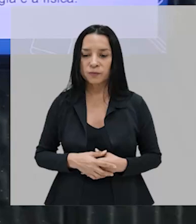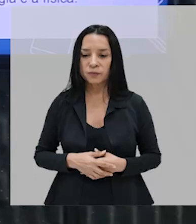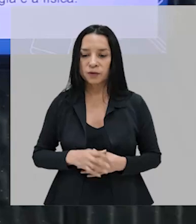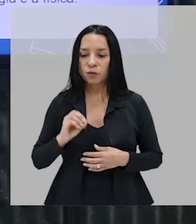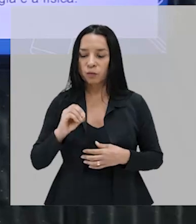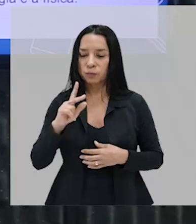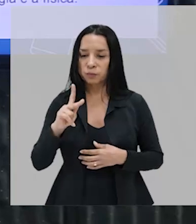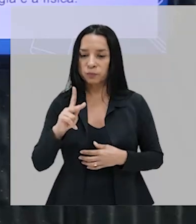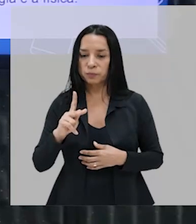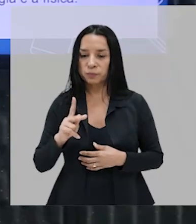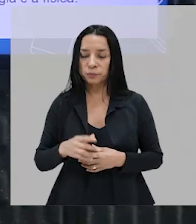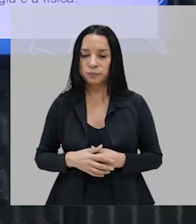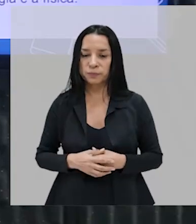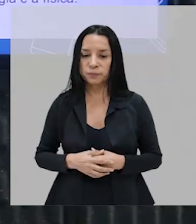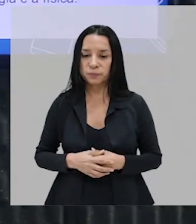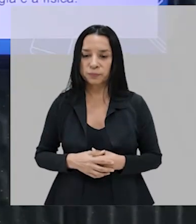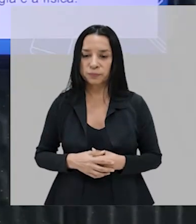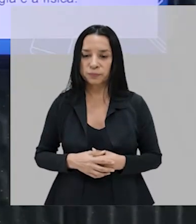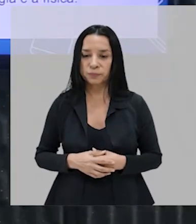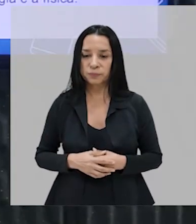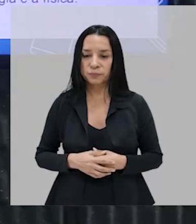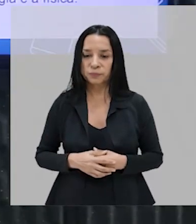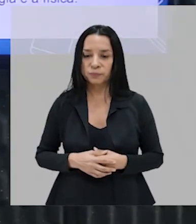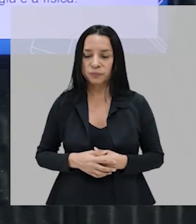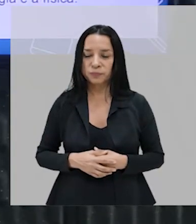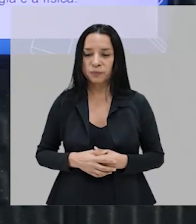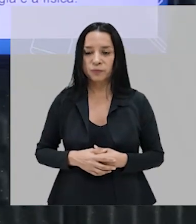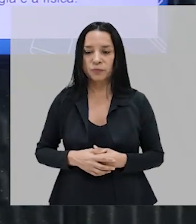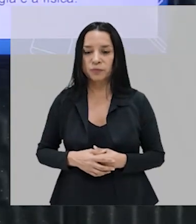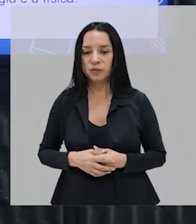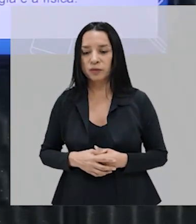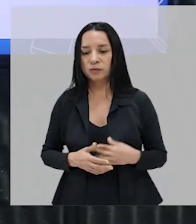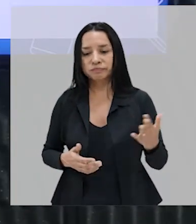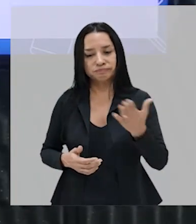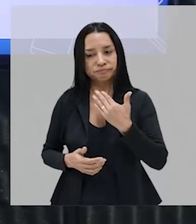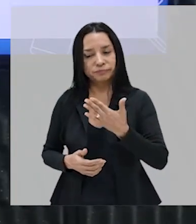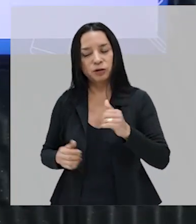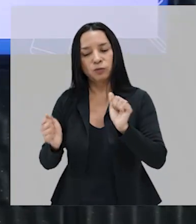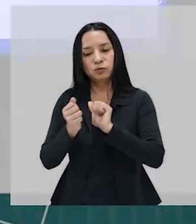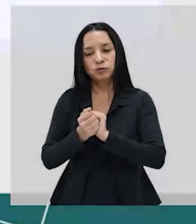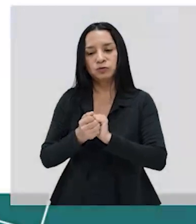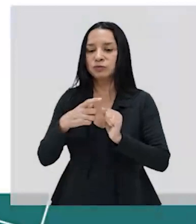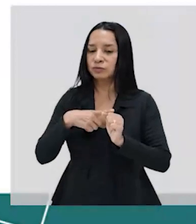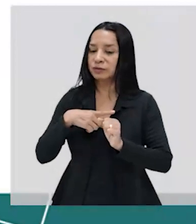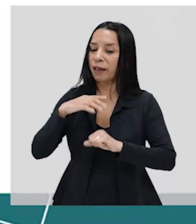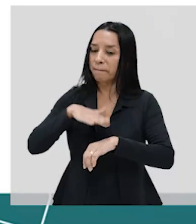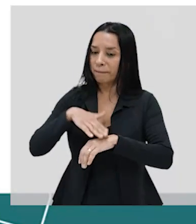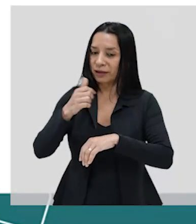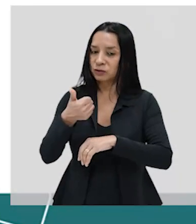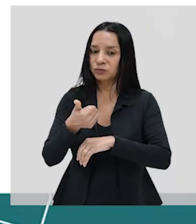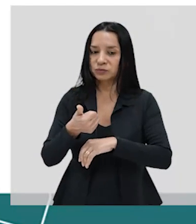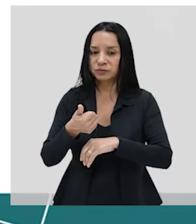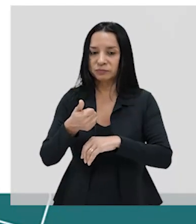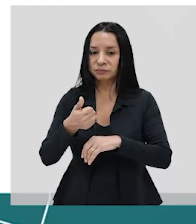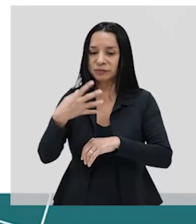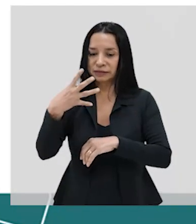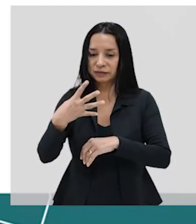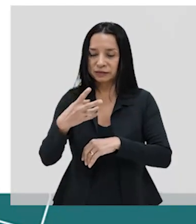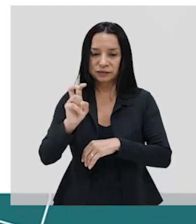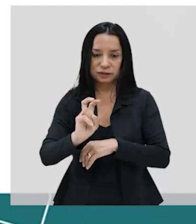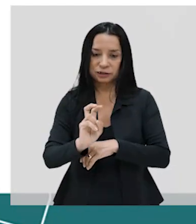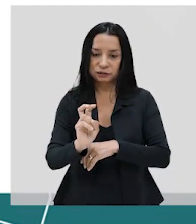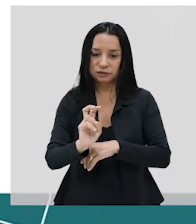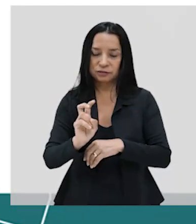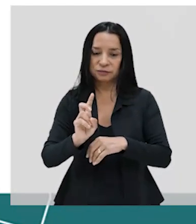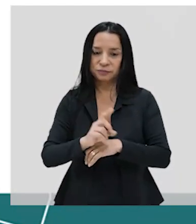ok? Beleza pura? Vamos lá? Não deixa sozinho não. Vamos junto, porque tem mais uma aqui para a gente fazer. tá? Essa